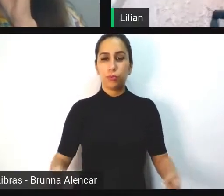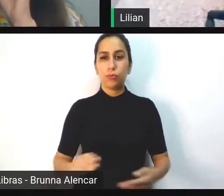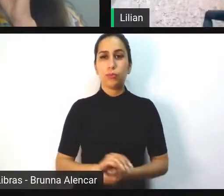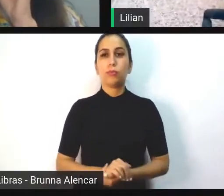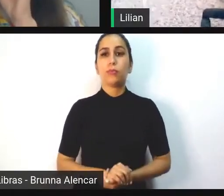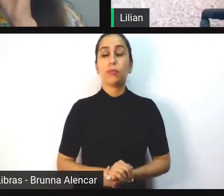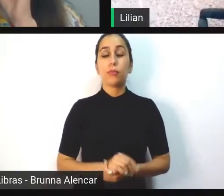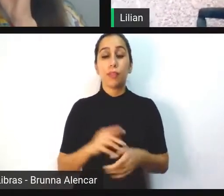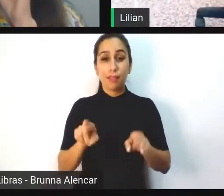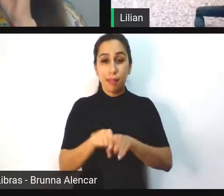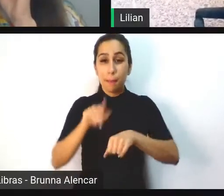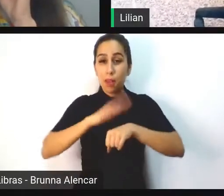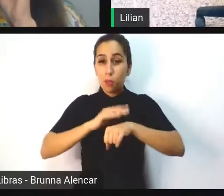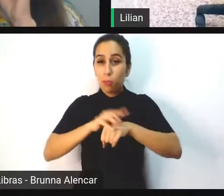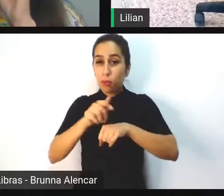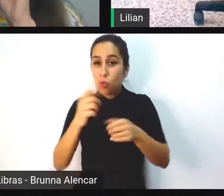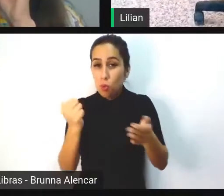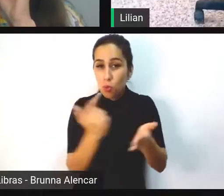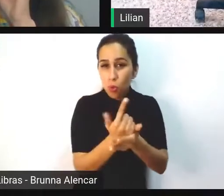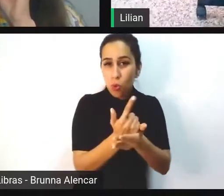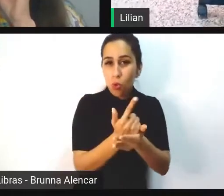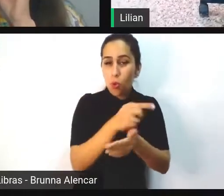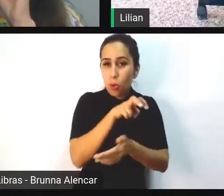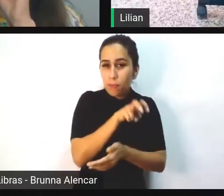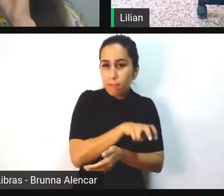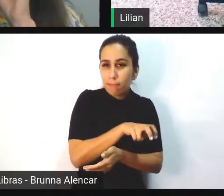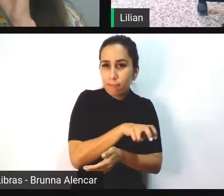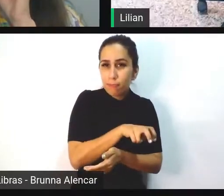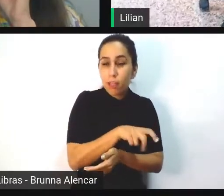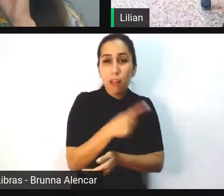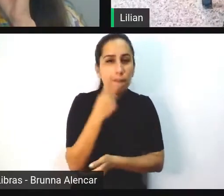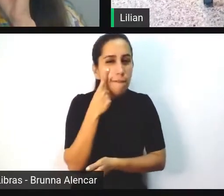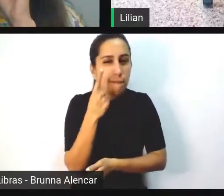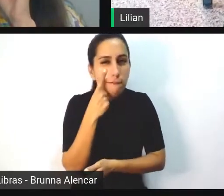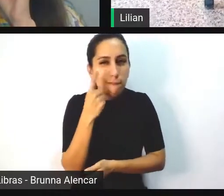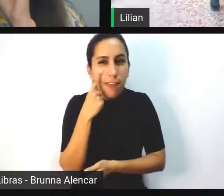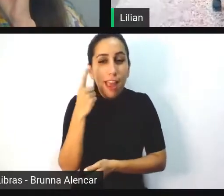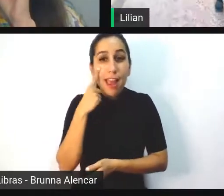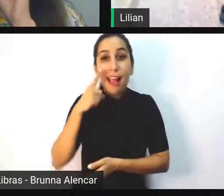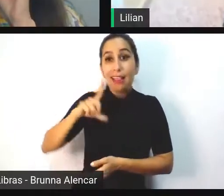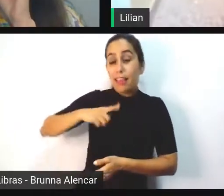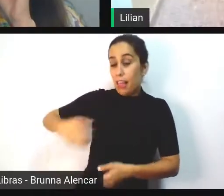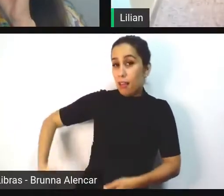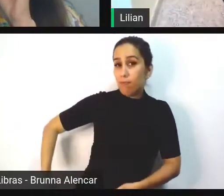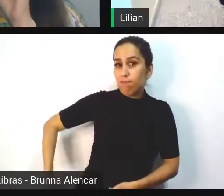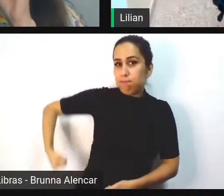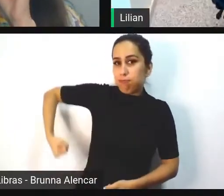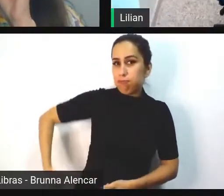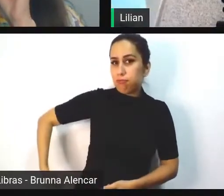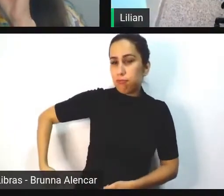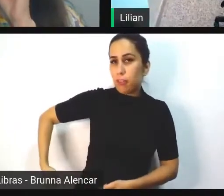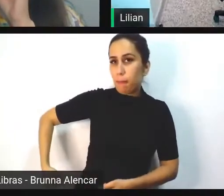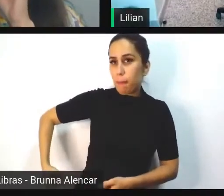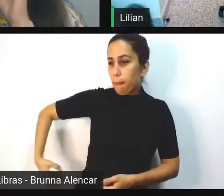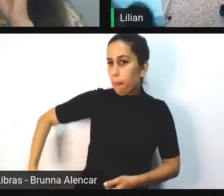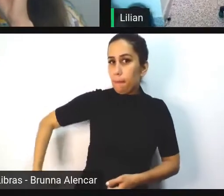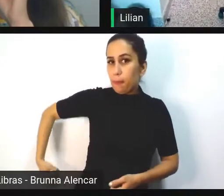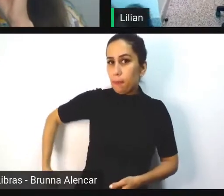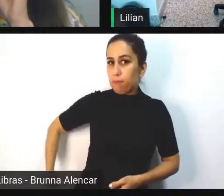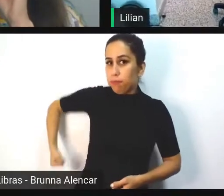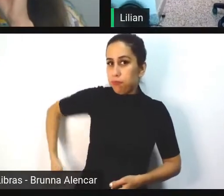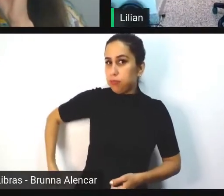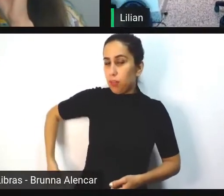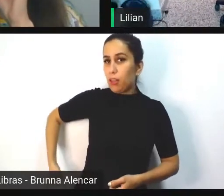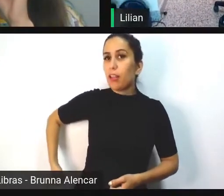procurem que essas regulagens, ó, essa alavanca e essa, que ela seja independente,